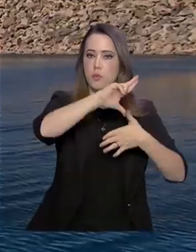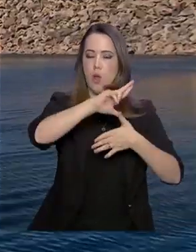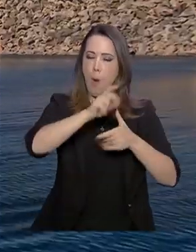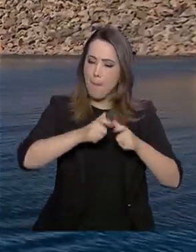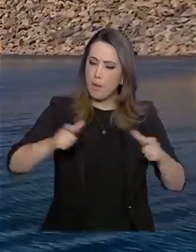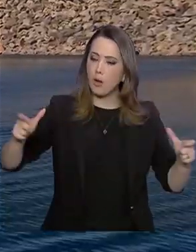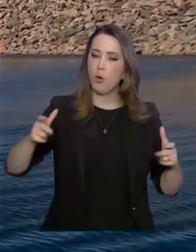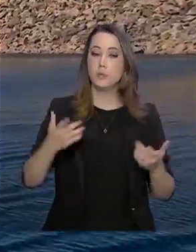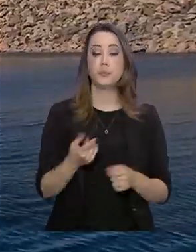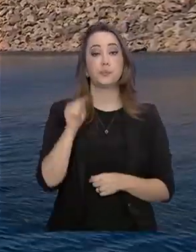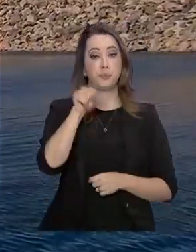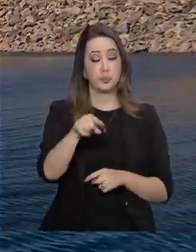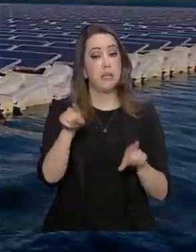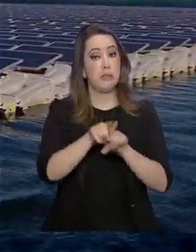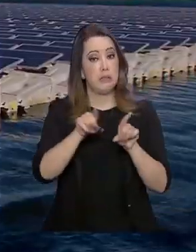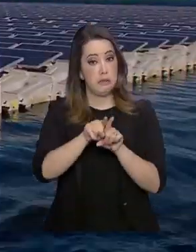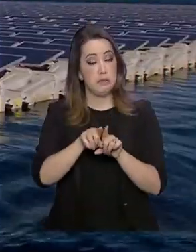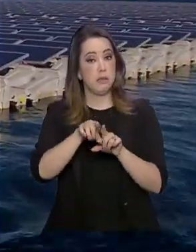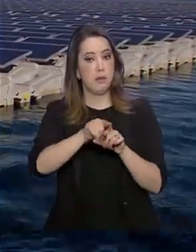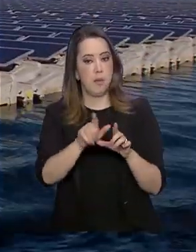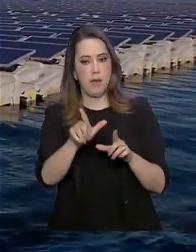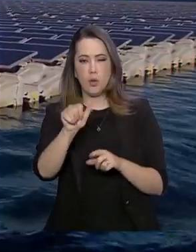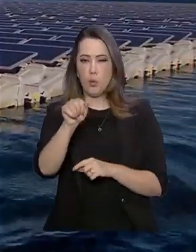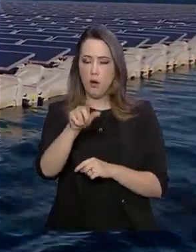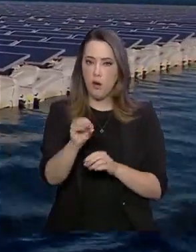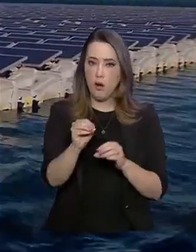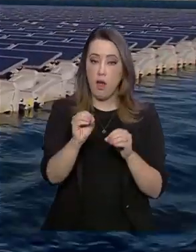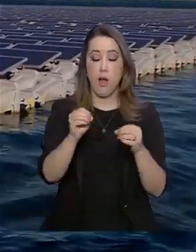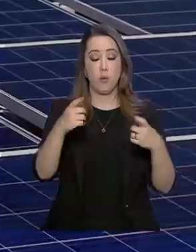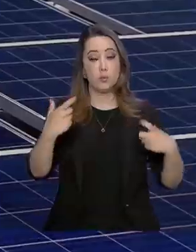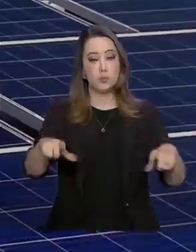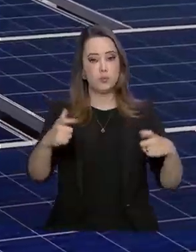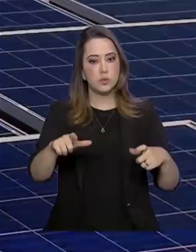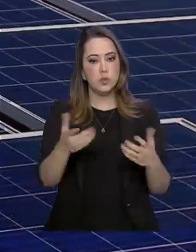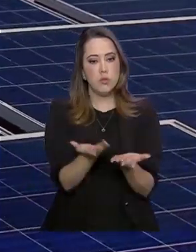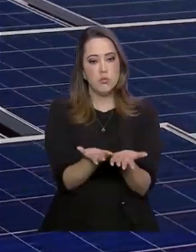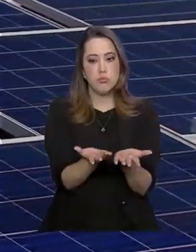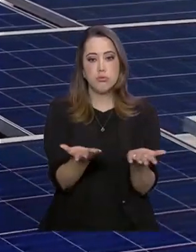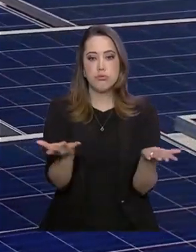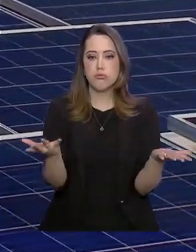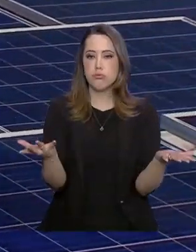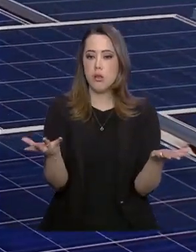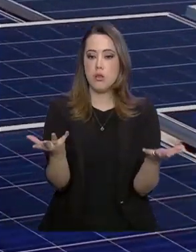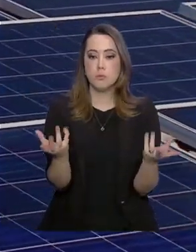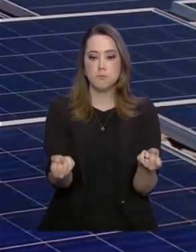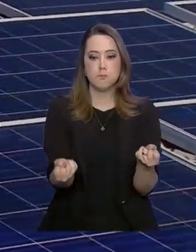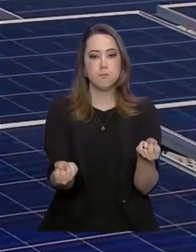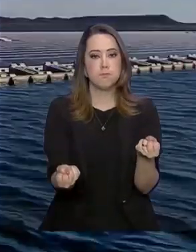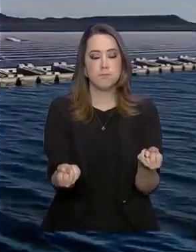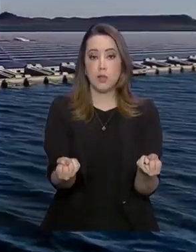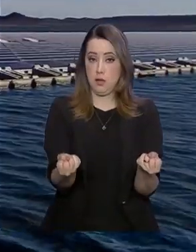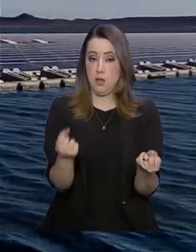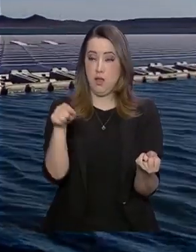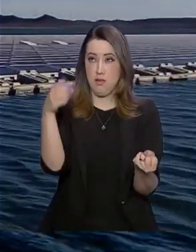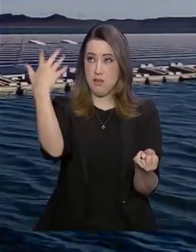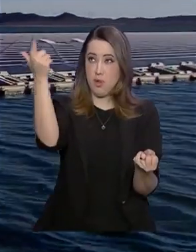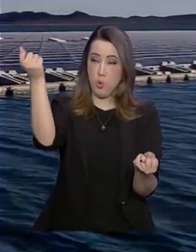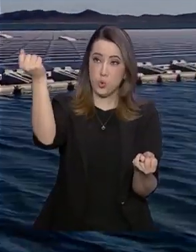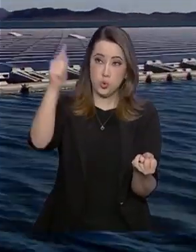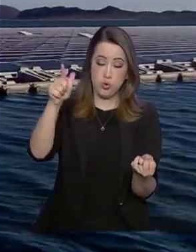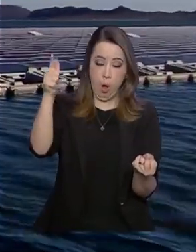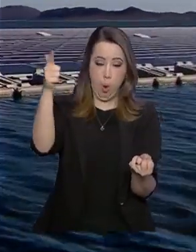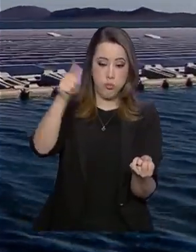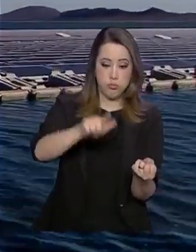São Francisco agora abriga também flutuadores equipados com mais de 3.700 placas solares. Uma usina